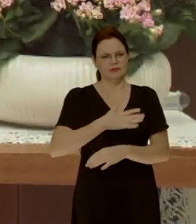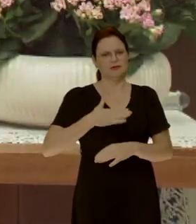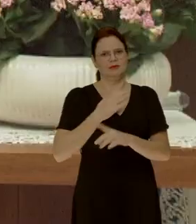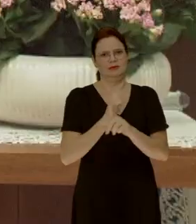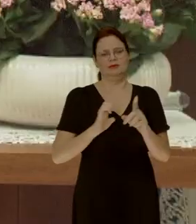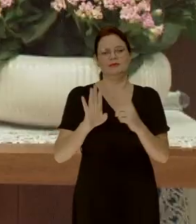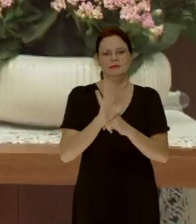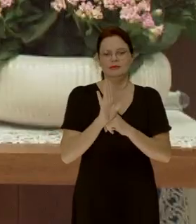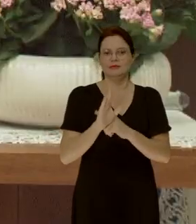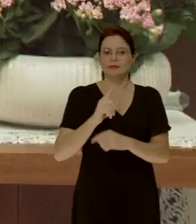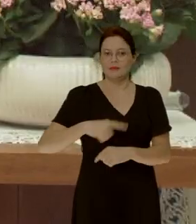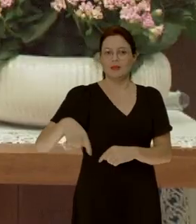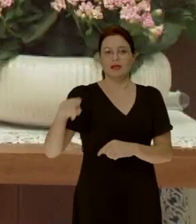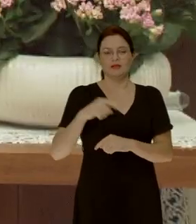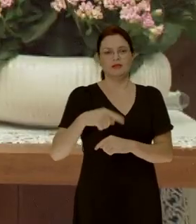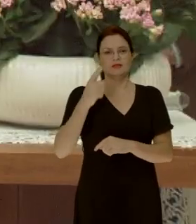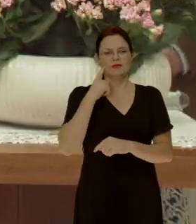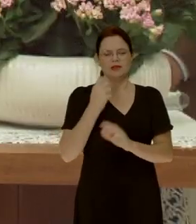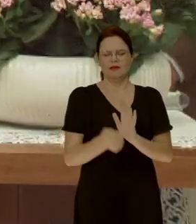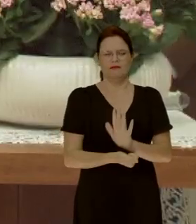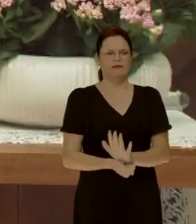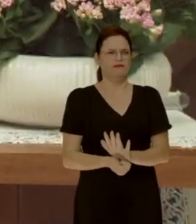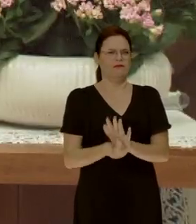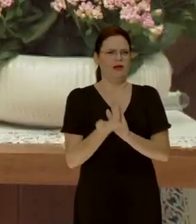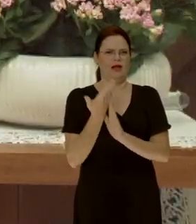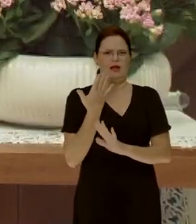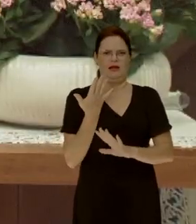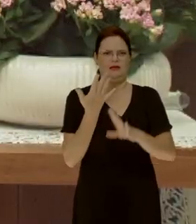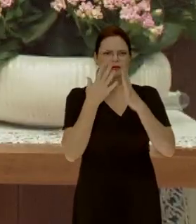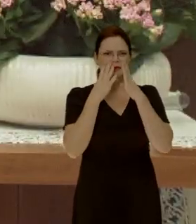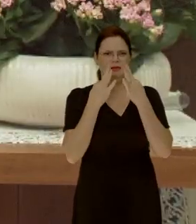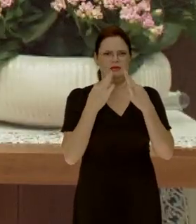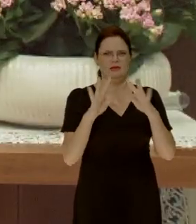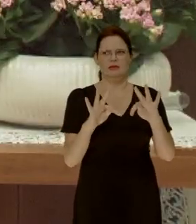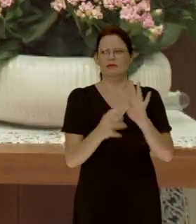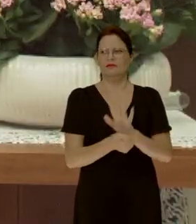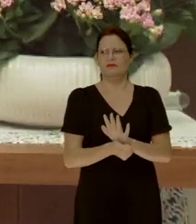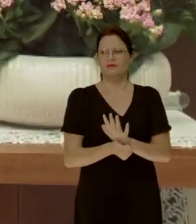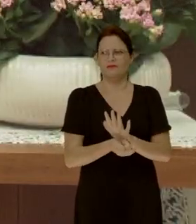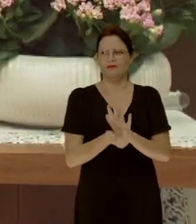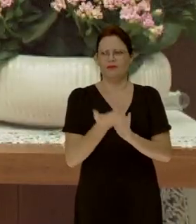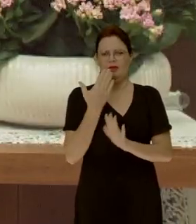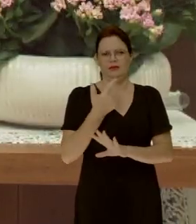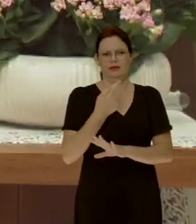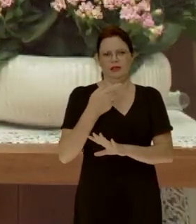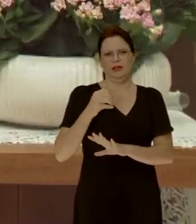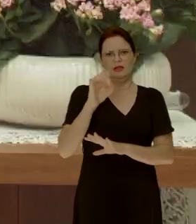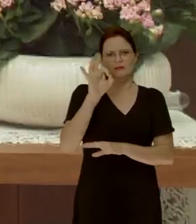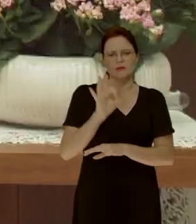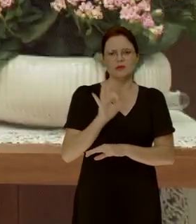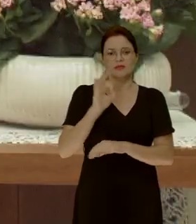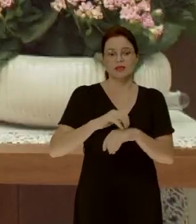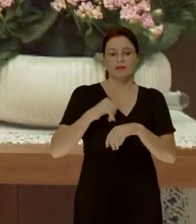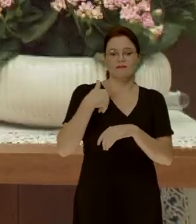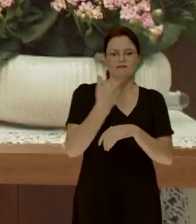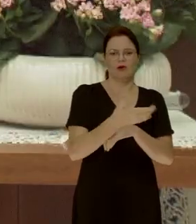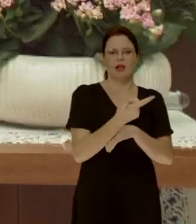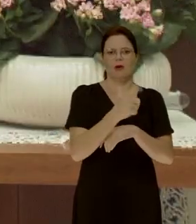nós estamos aqui, vários aqui, 70% está vindo de